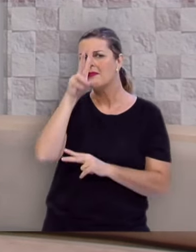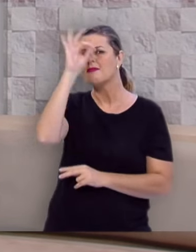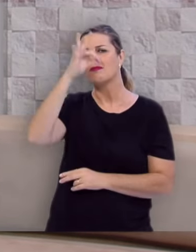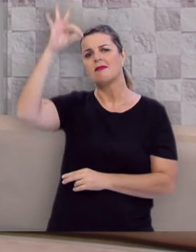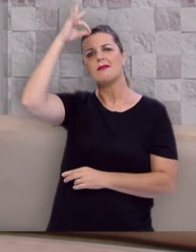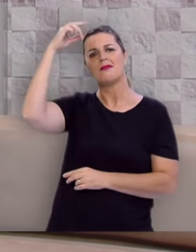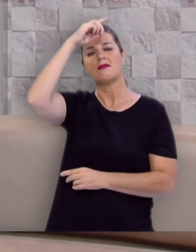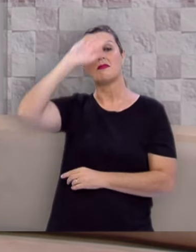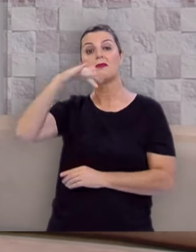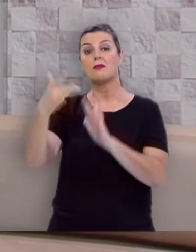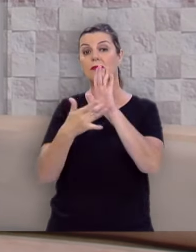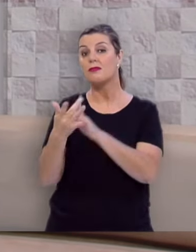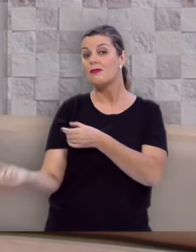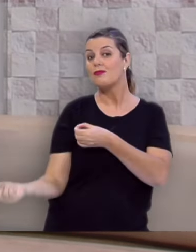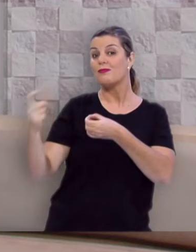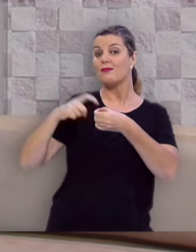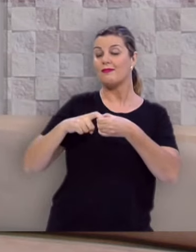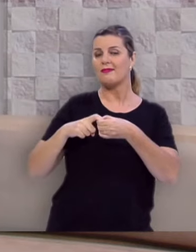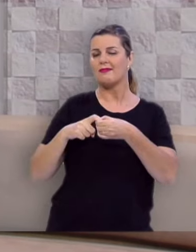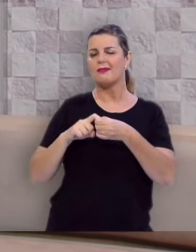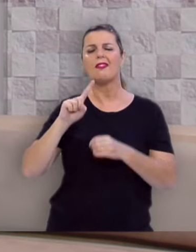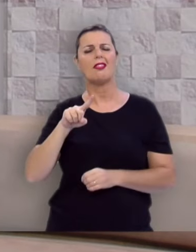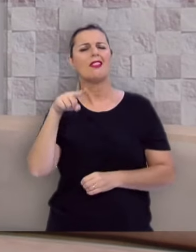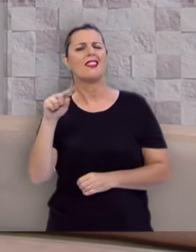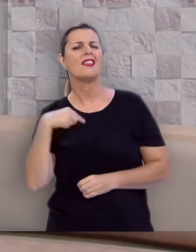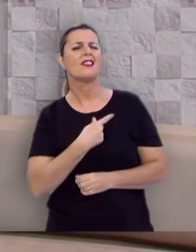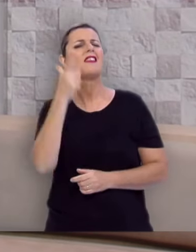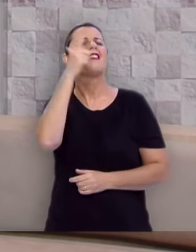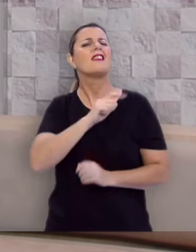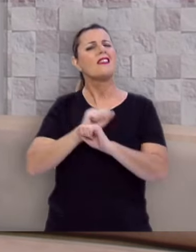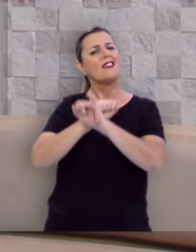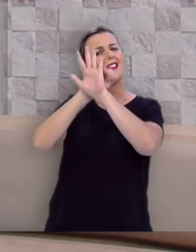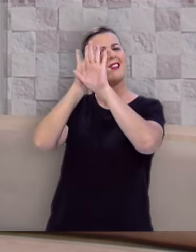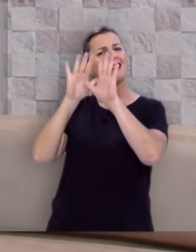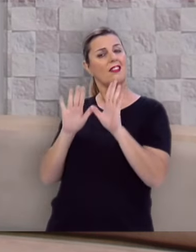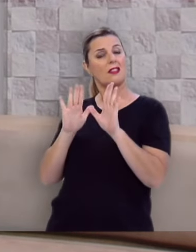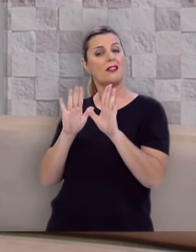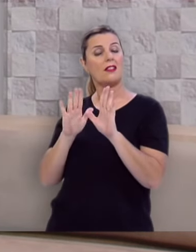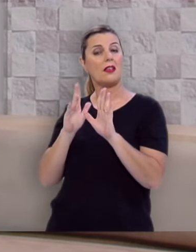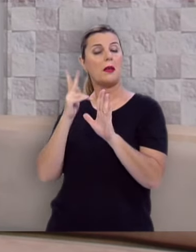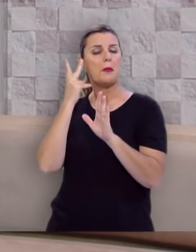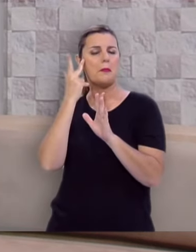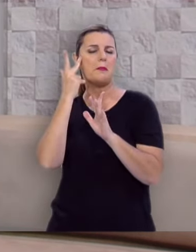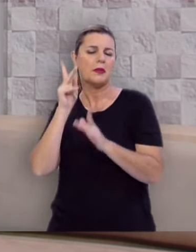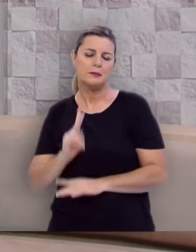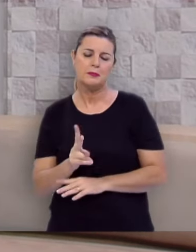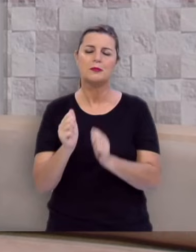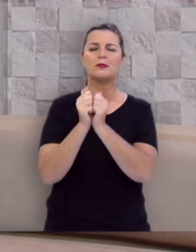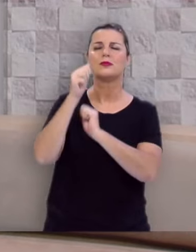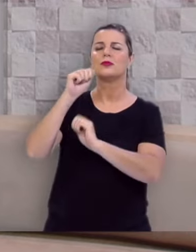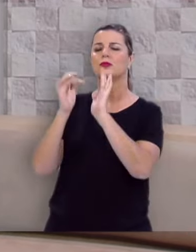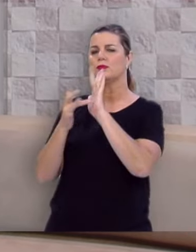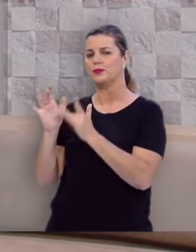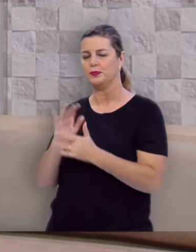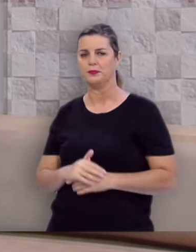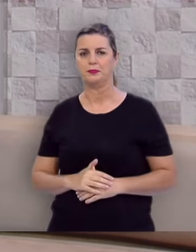Santo. E quando Jesus voltar, então nós seremos glorificados para estarmos para sempre com